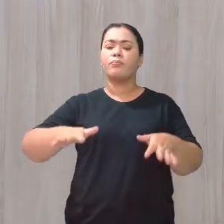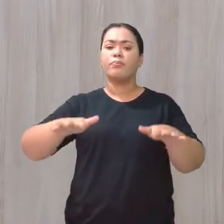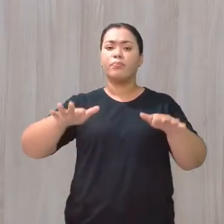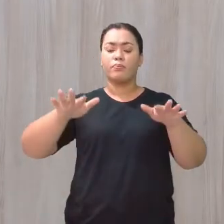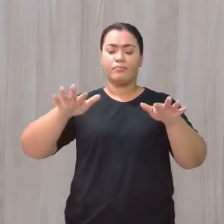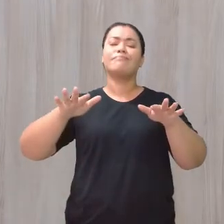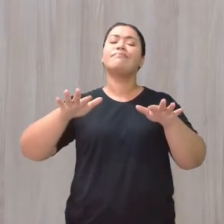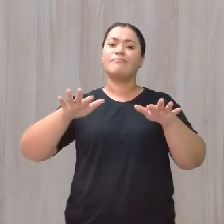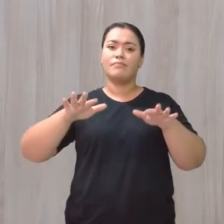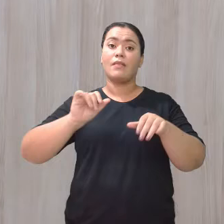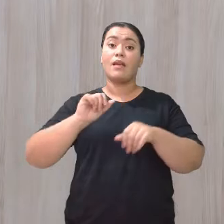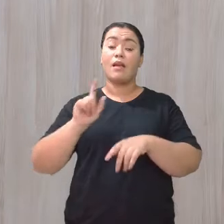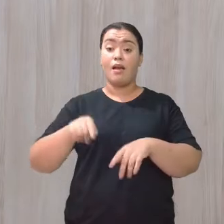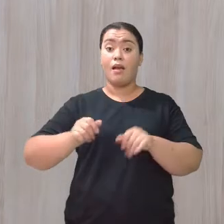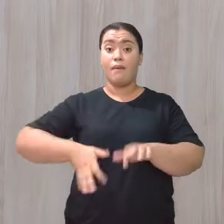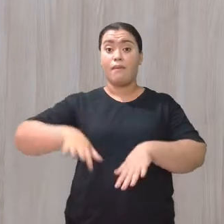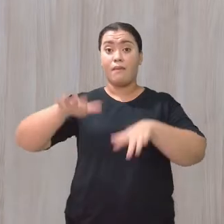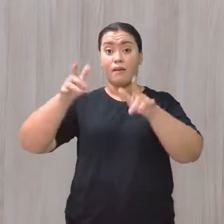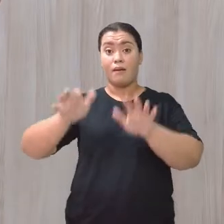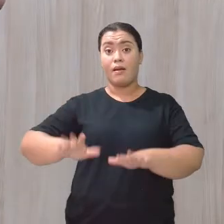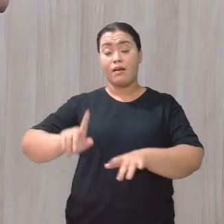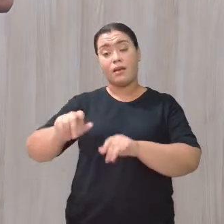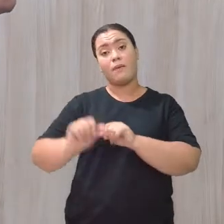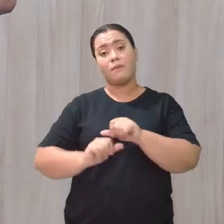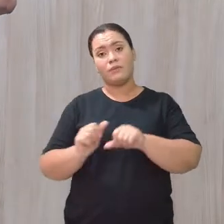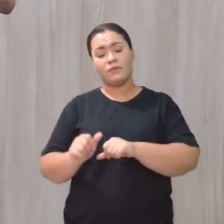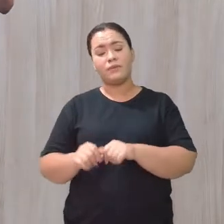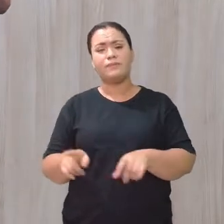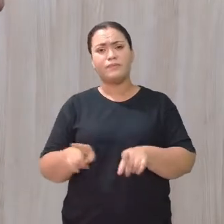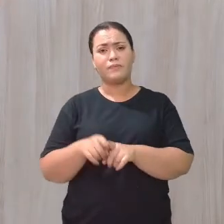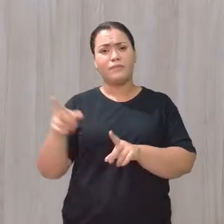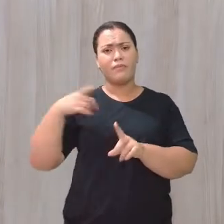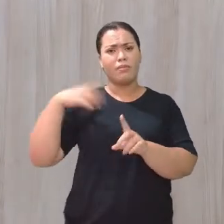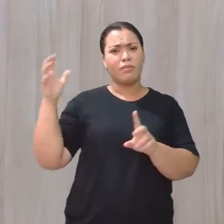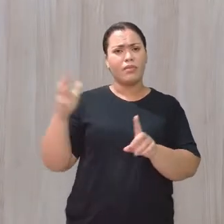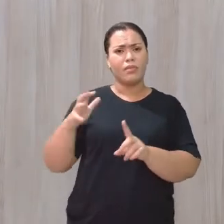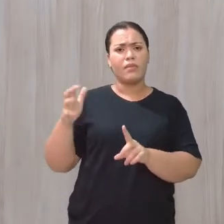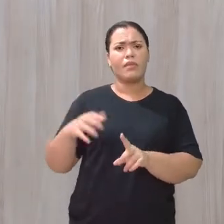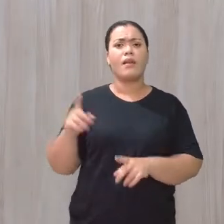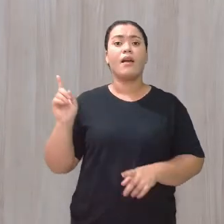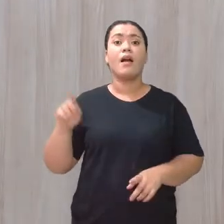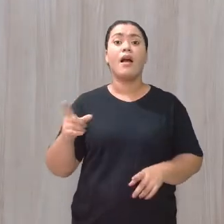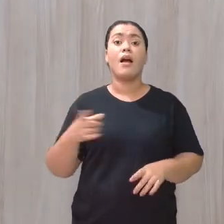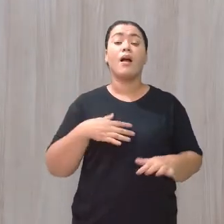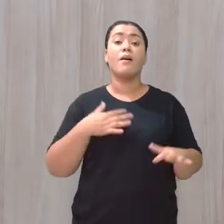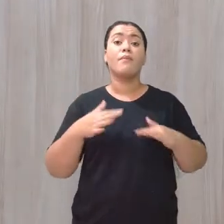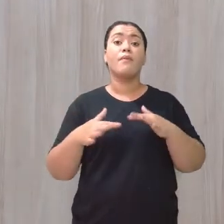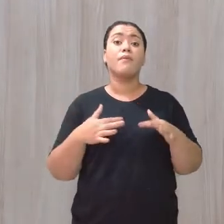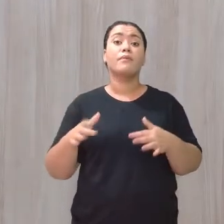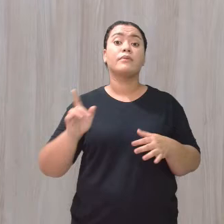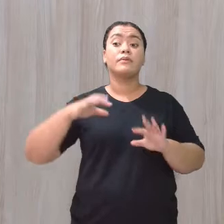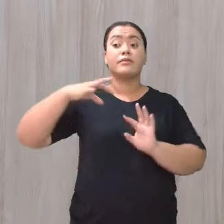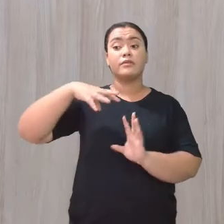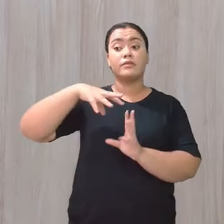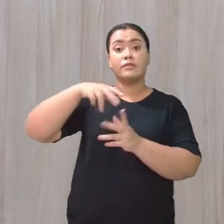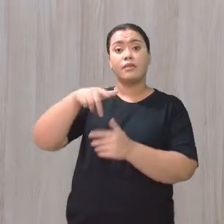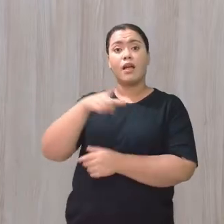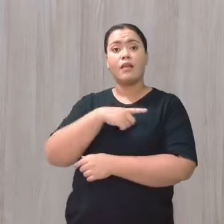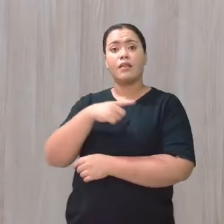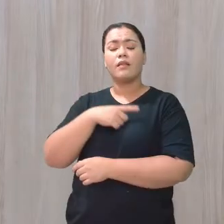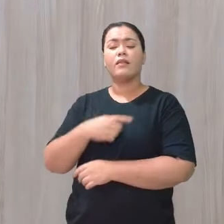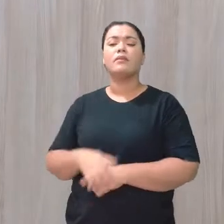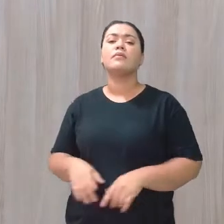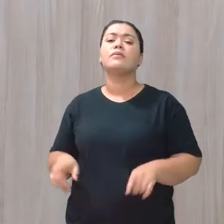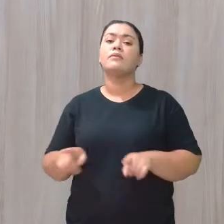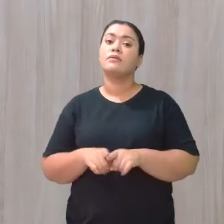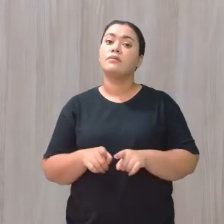já vai mudando. E essa interferência é justamente do movimento que a Terra realiza e o